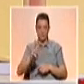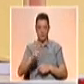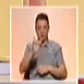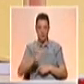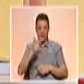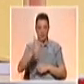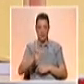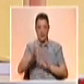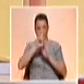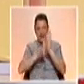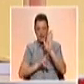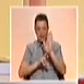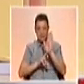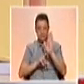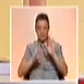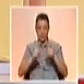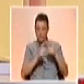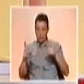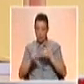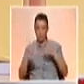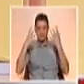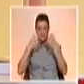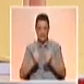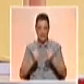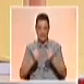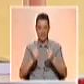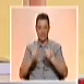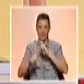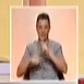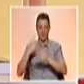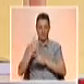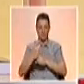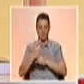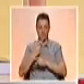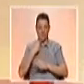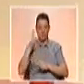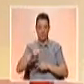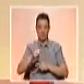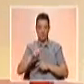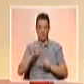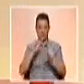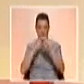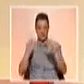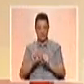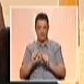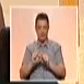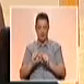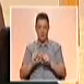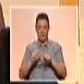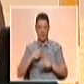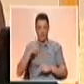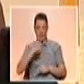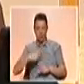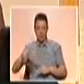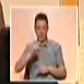que essas regras, acabou o período de seca, as regras foram à vida, voltamos ao sistema antigo. Exatamente. Nós,